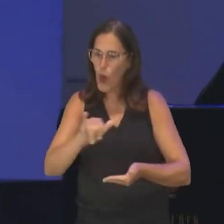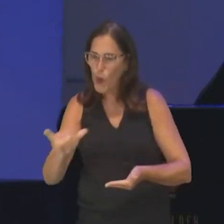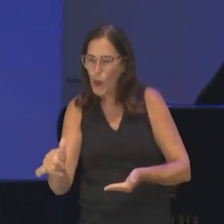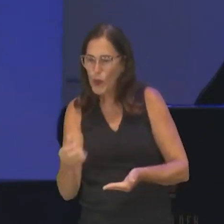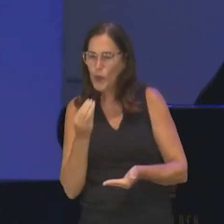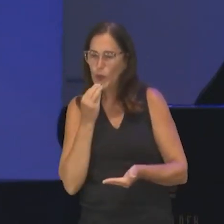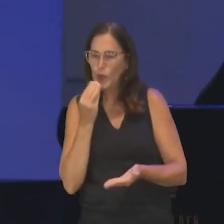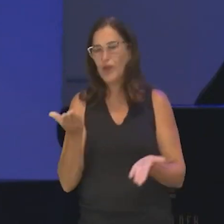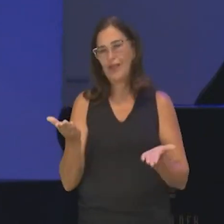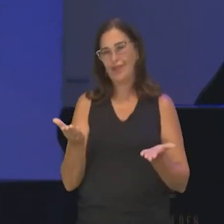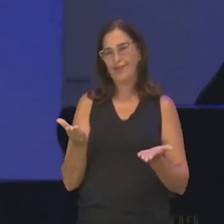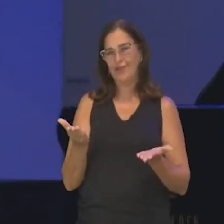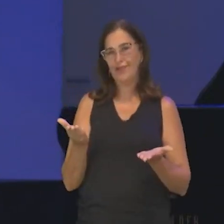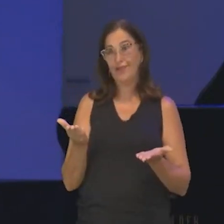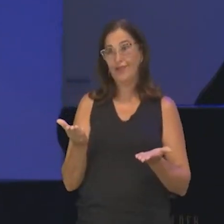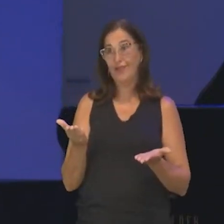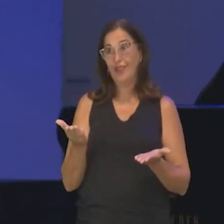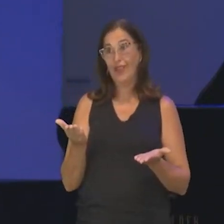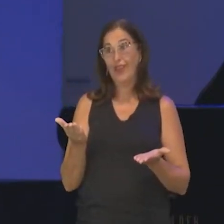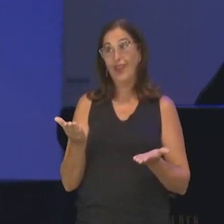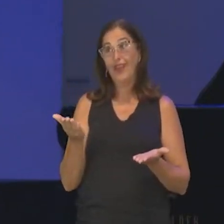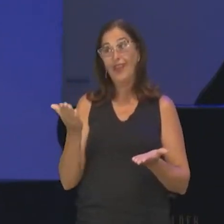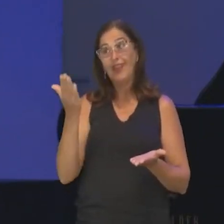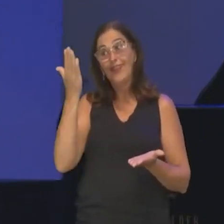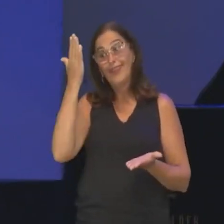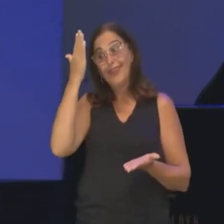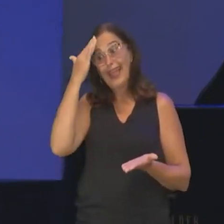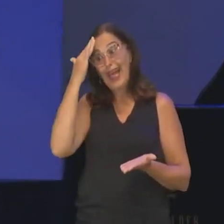E quem sabe,